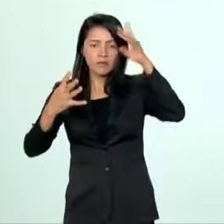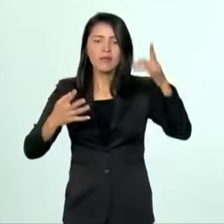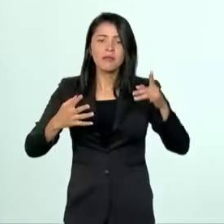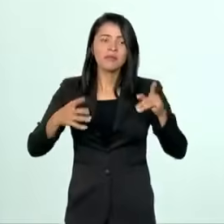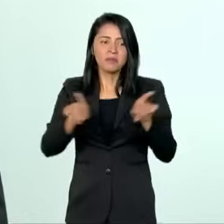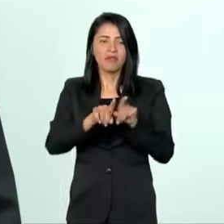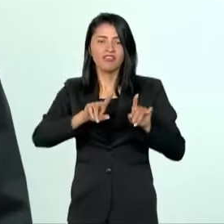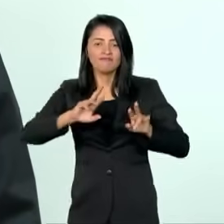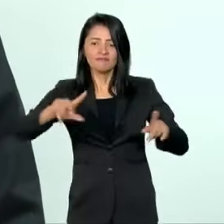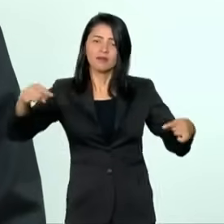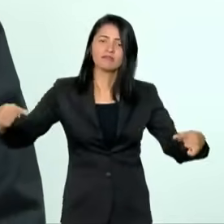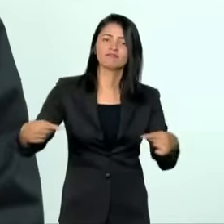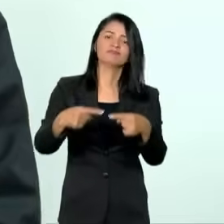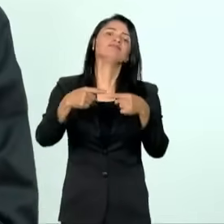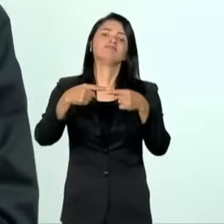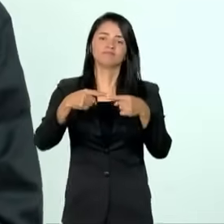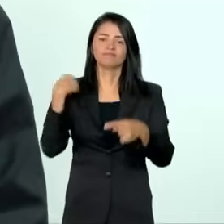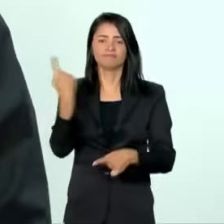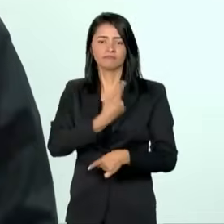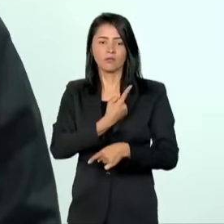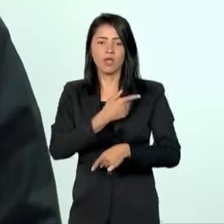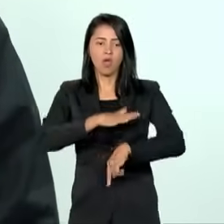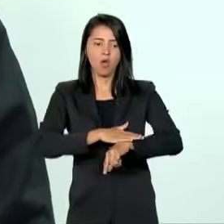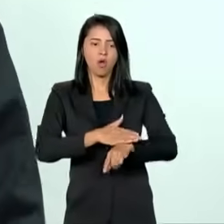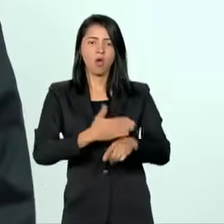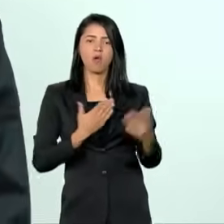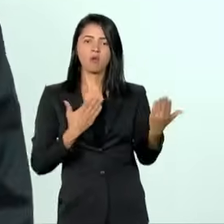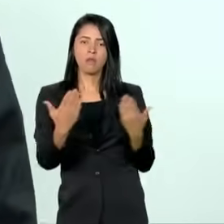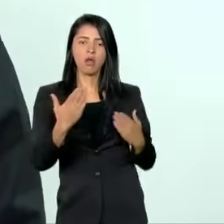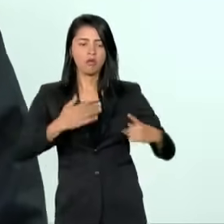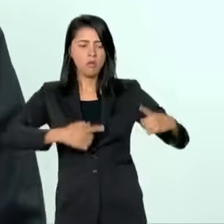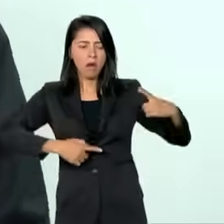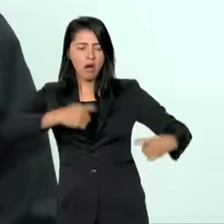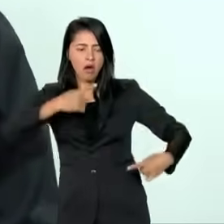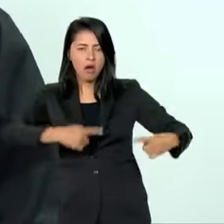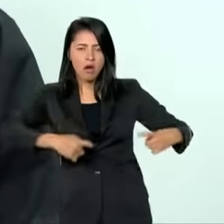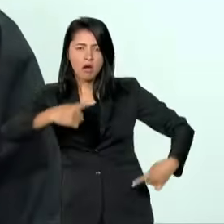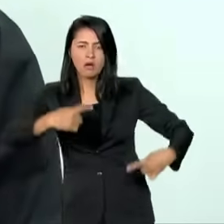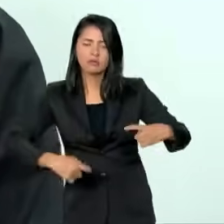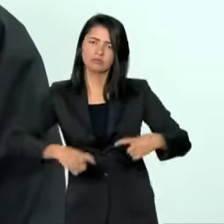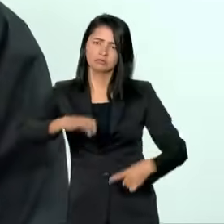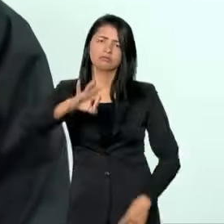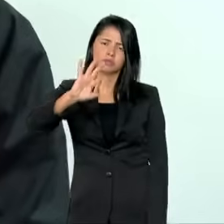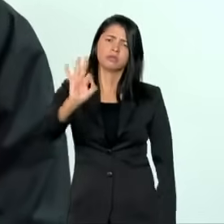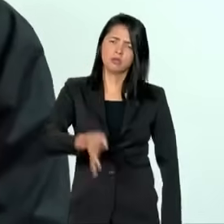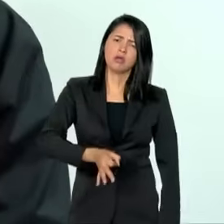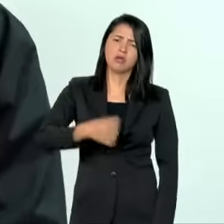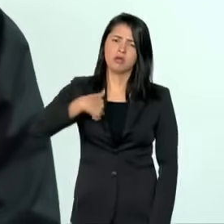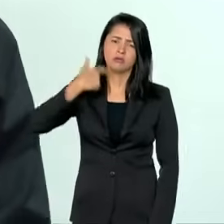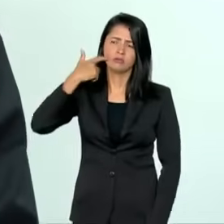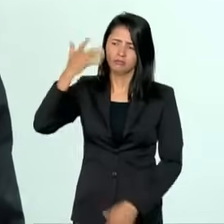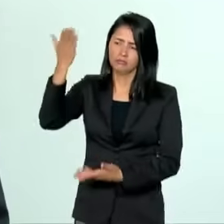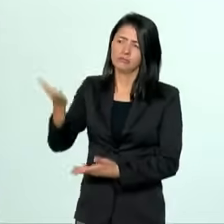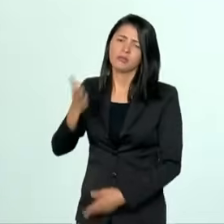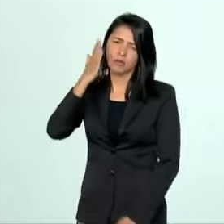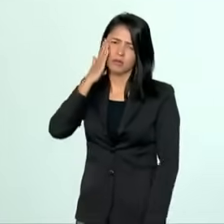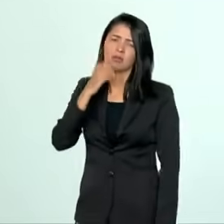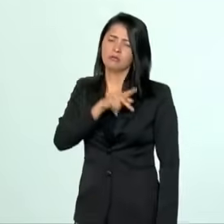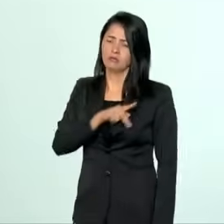e atípicas. Nós estamos numa guerra, e numa guerra, de fato, presidente Lula, que eu sei que é o seu